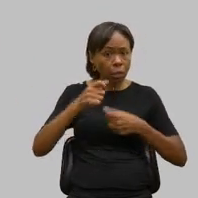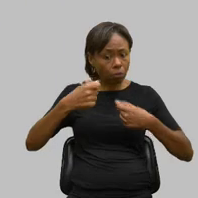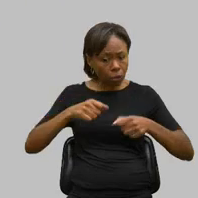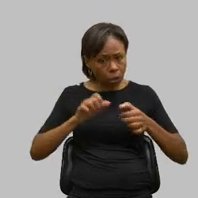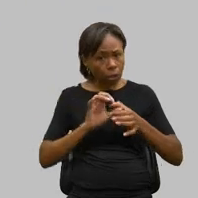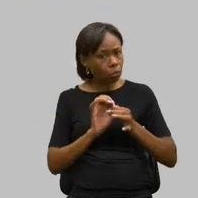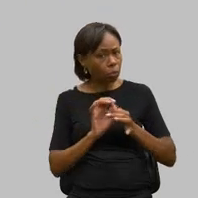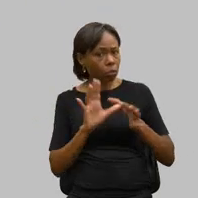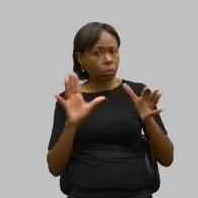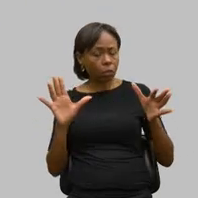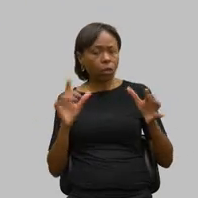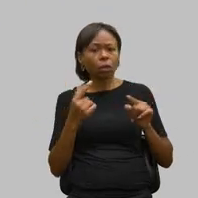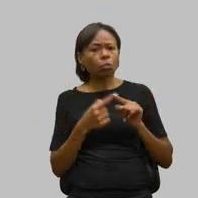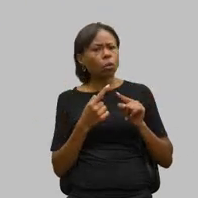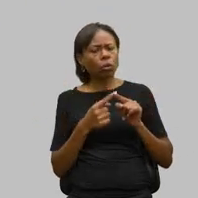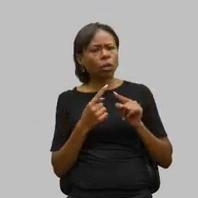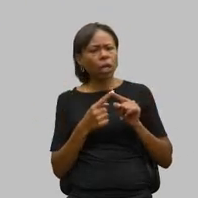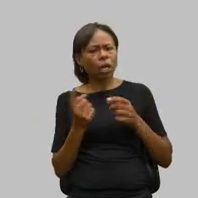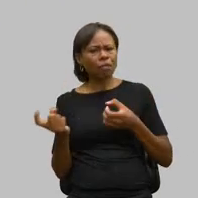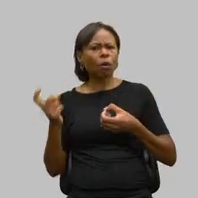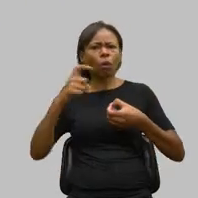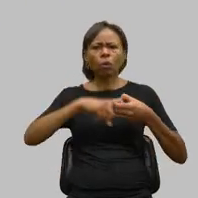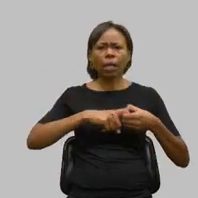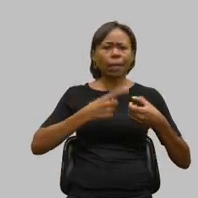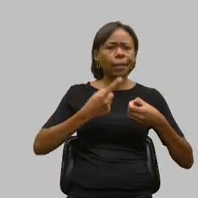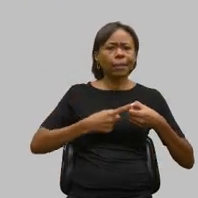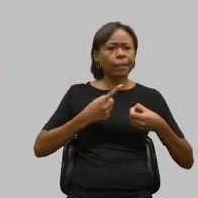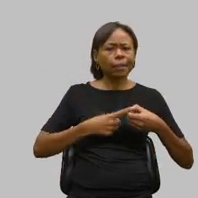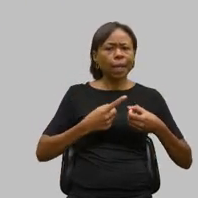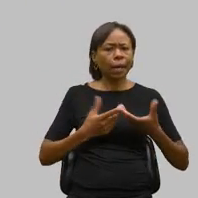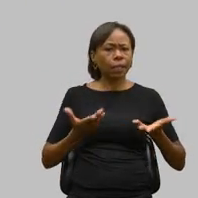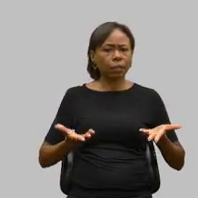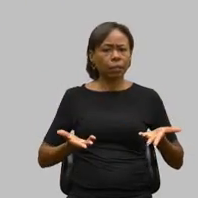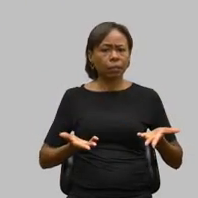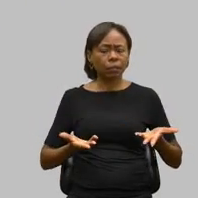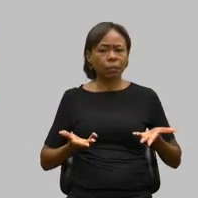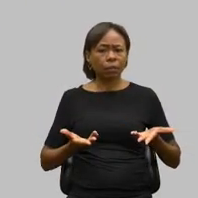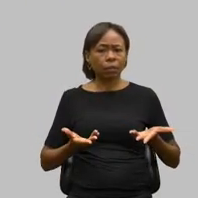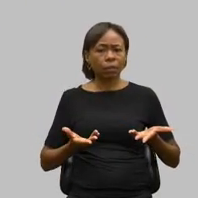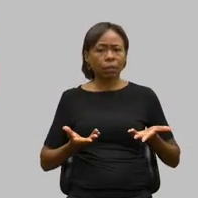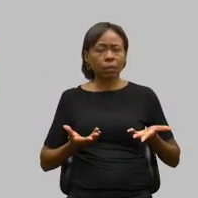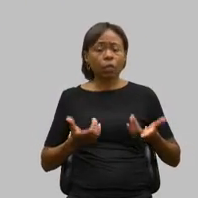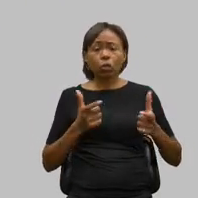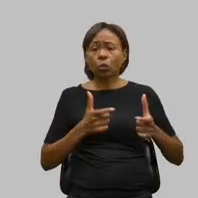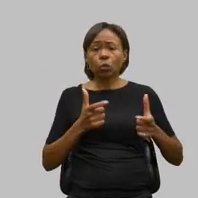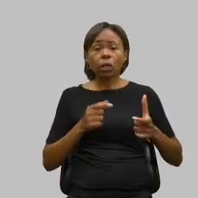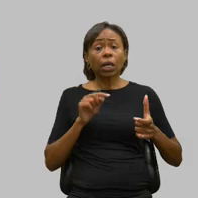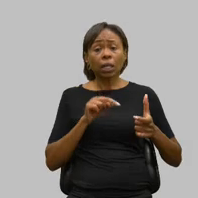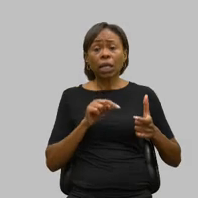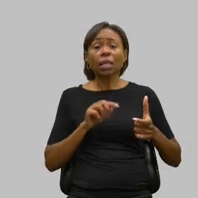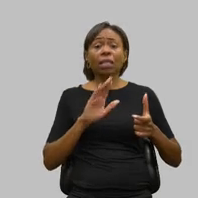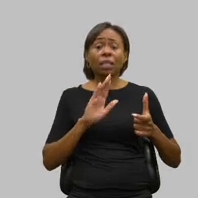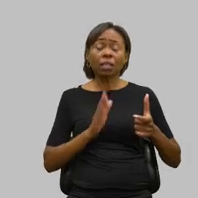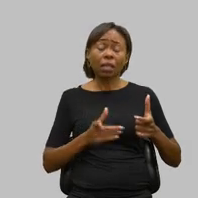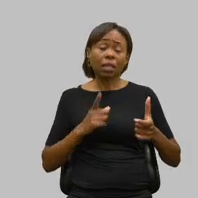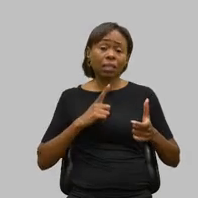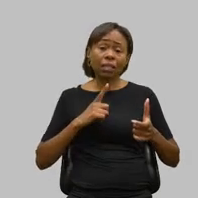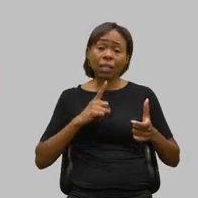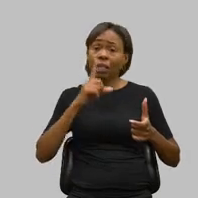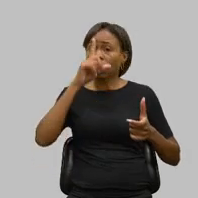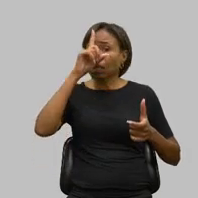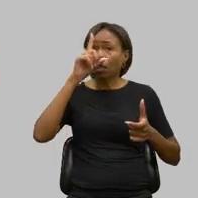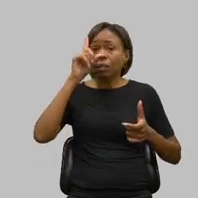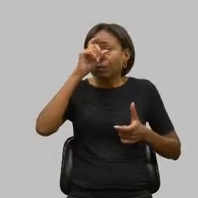Não tem por que devolver o paciente à sua cidade de origem, onde às vezes ele comprovadamente já está em dificuldade há meses.